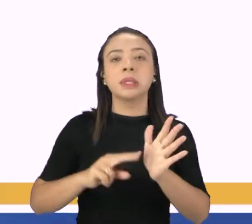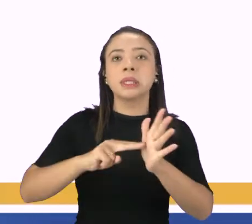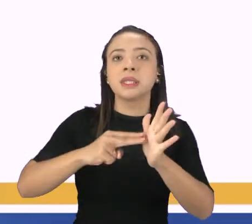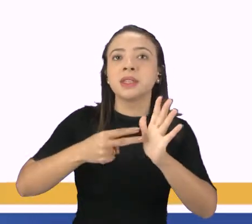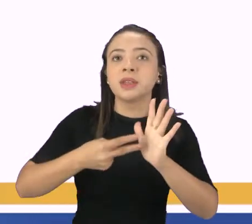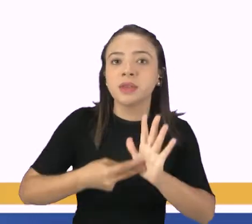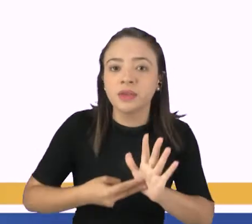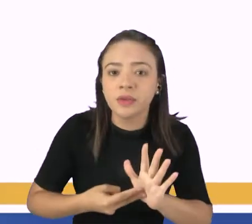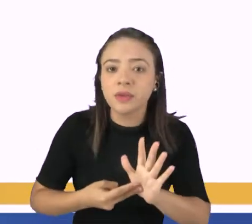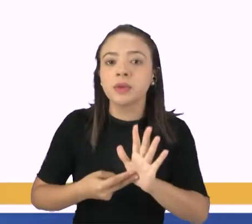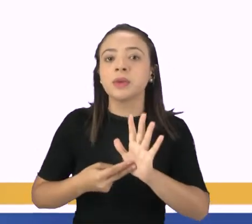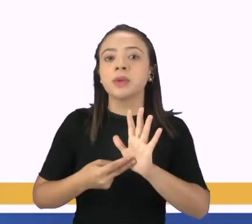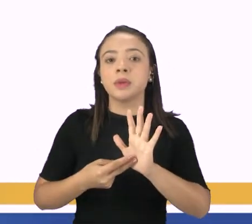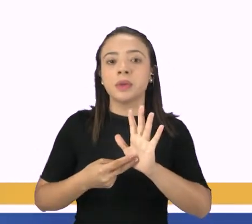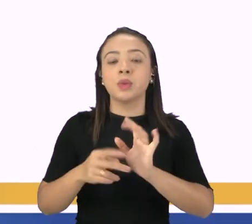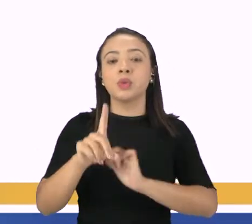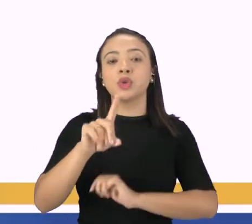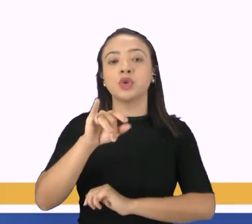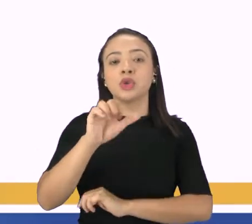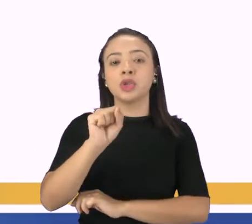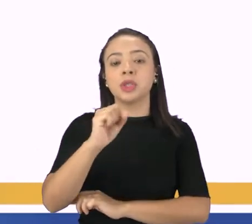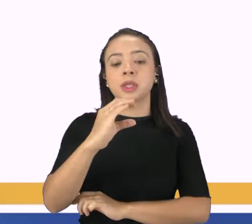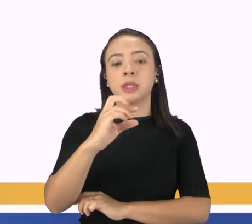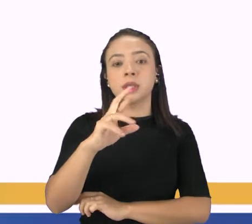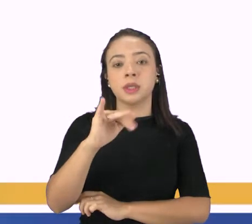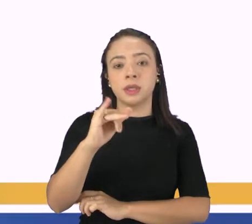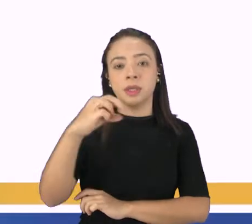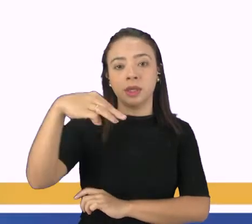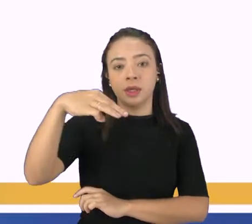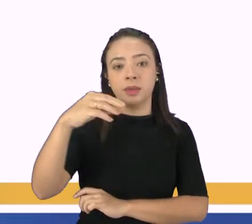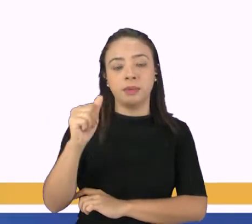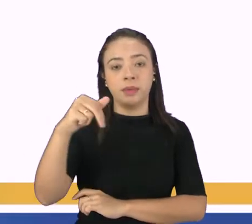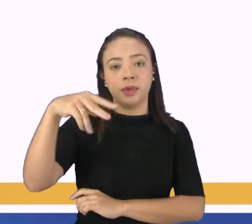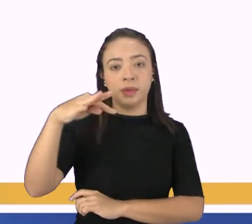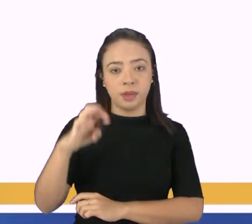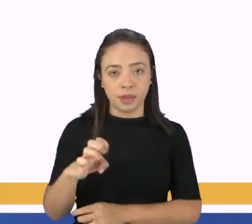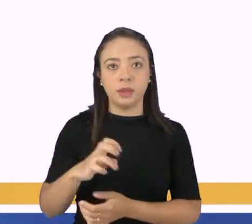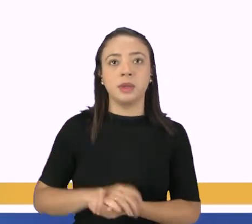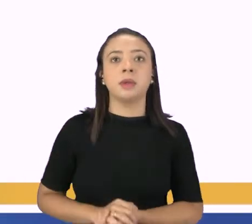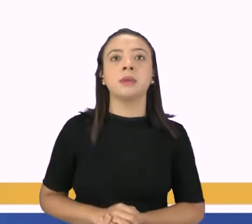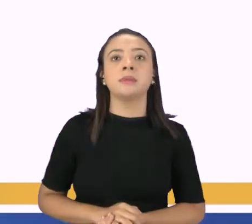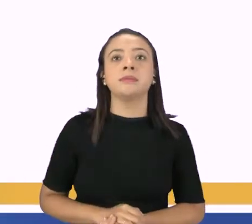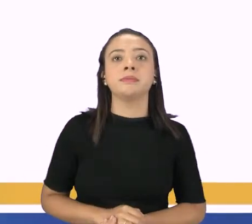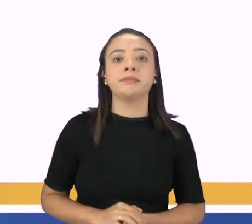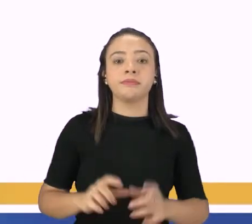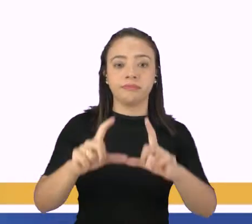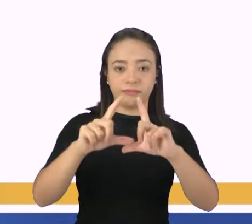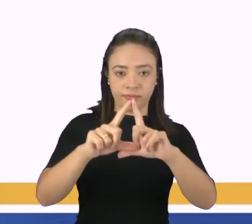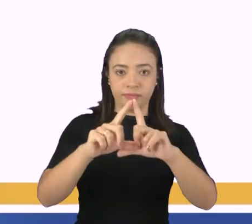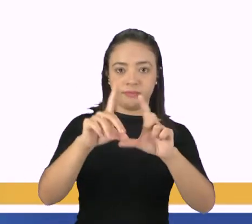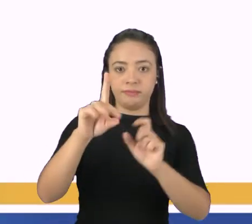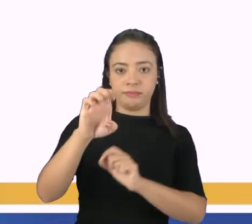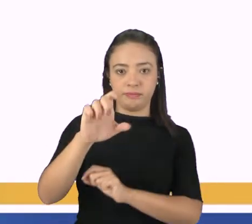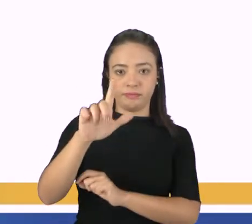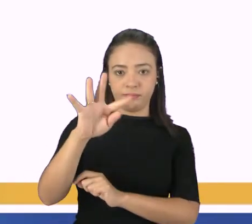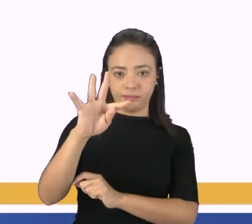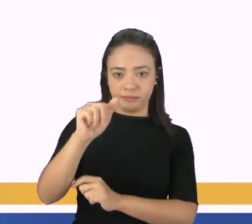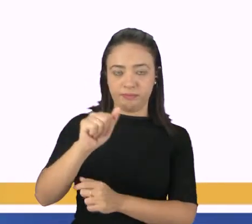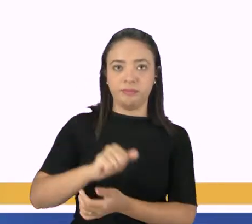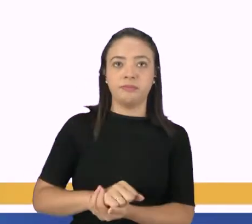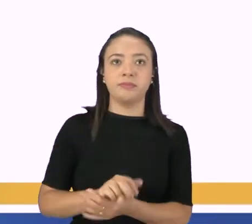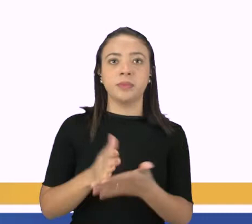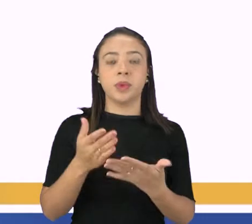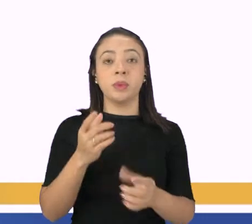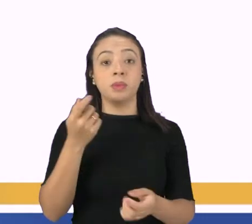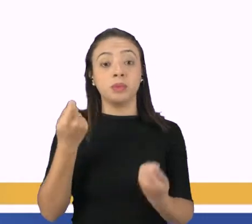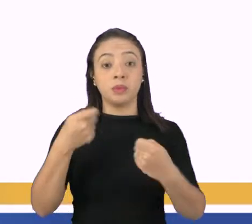ao discriminante, né, que a gente conhece aí como a letra grega delta. Muito bem, então para encontrar, né,